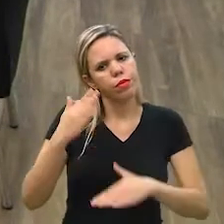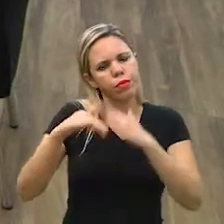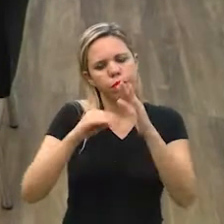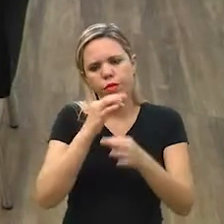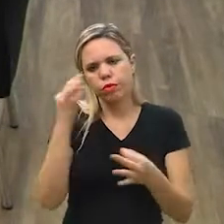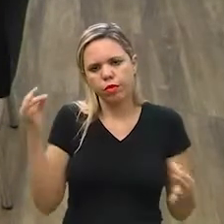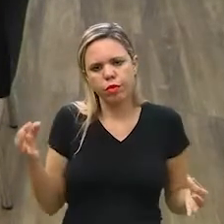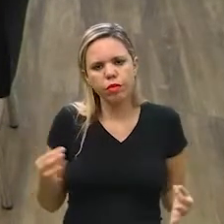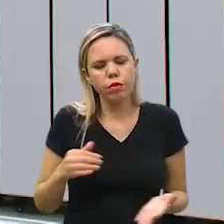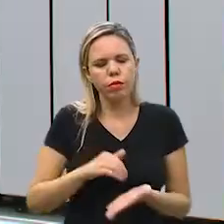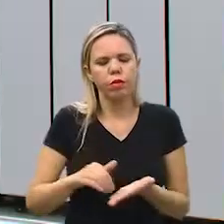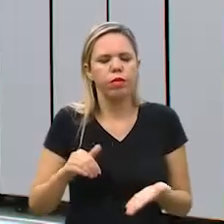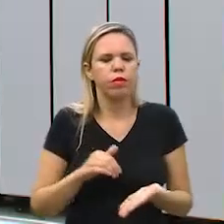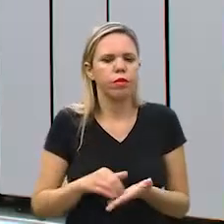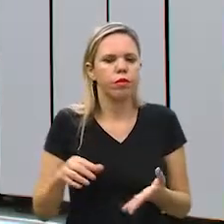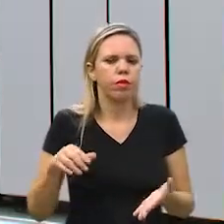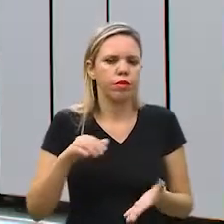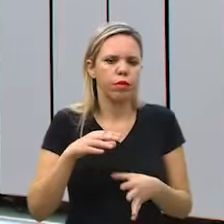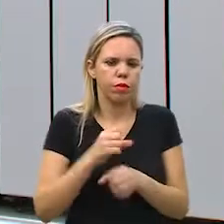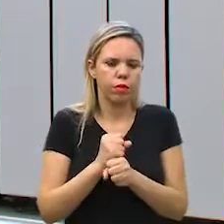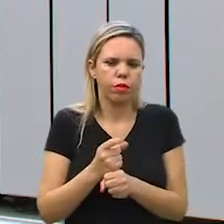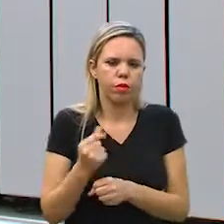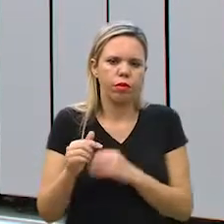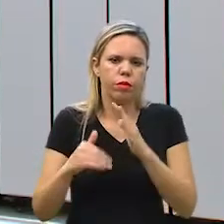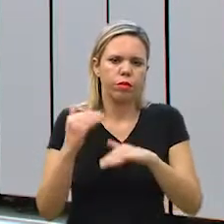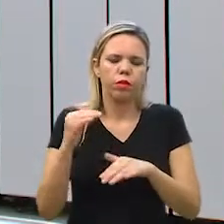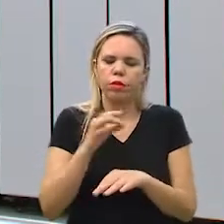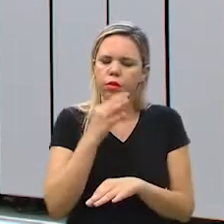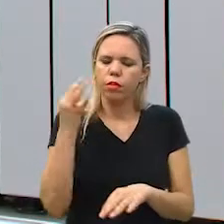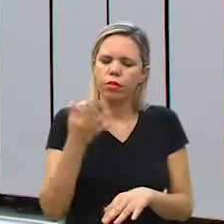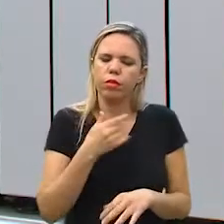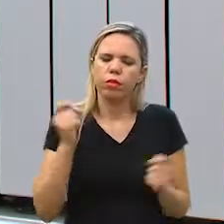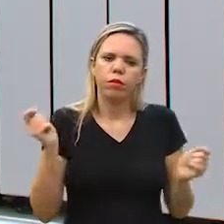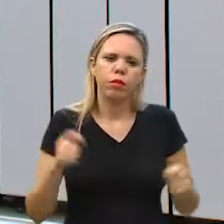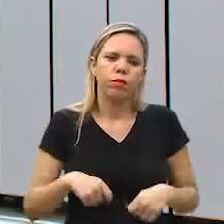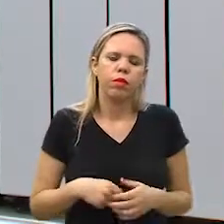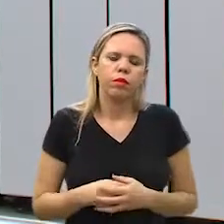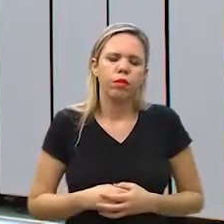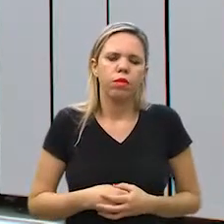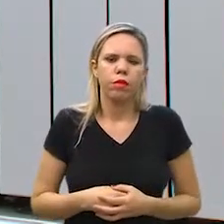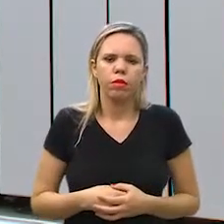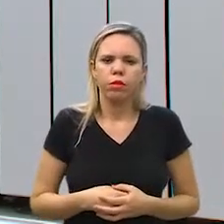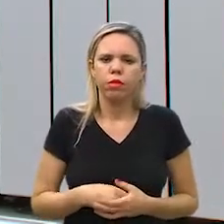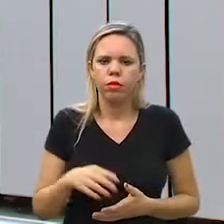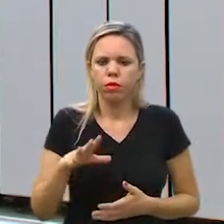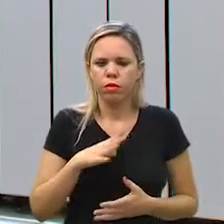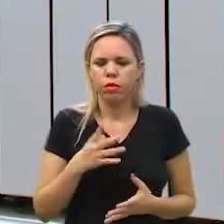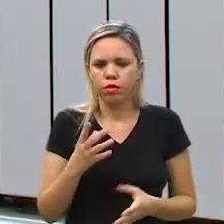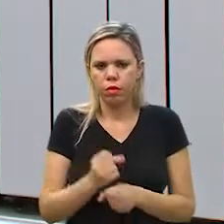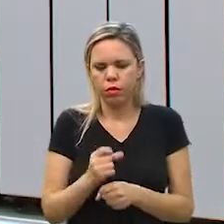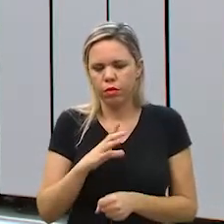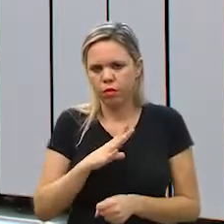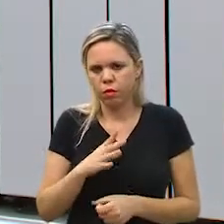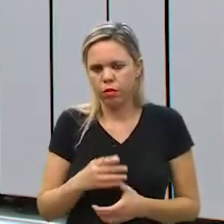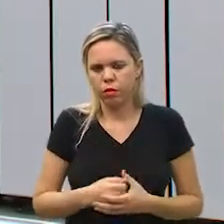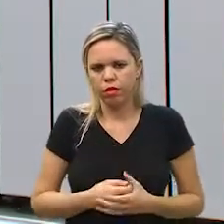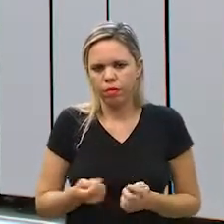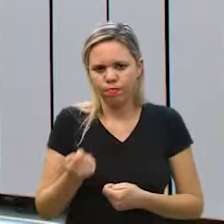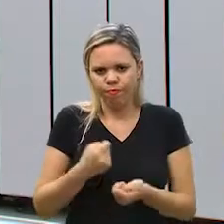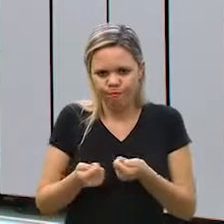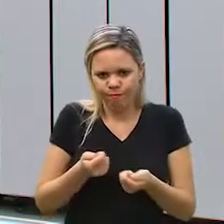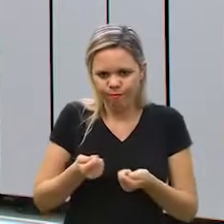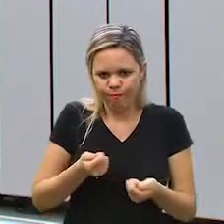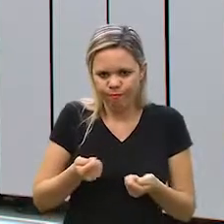fazer na Secretaria de Finanças e desempenhar o máximo possível para a gente melhorar nossas finanças da nossa cidade,